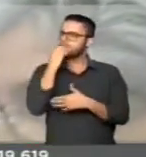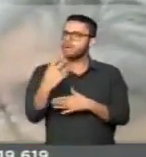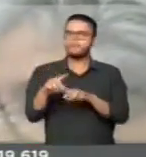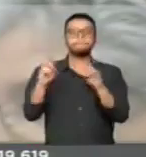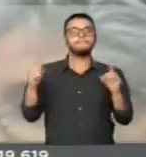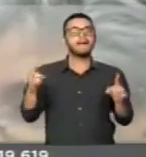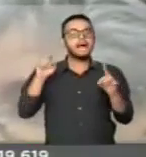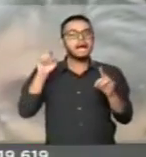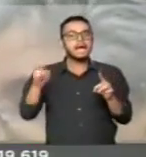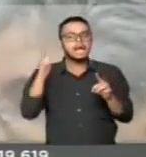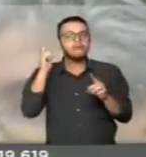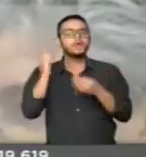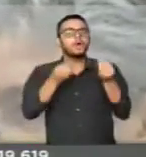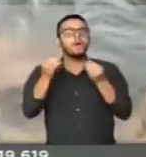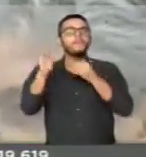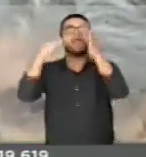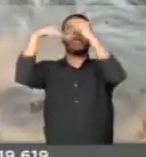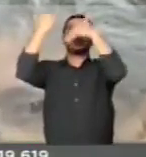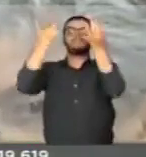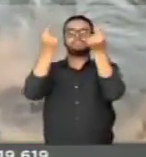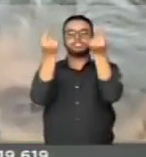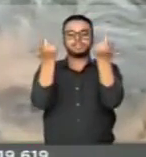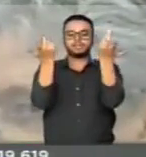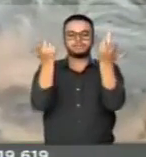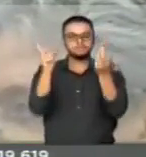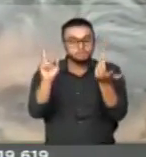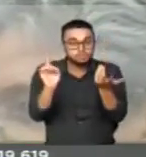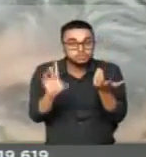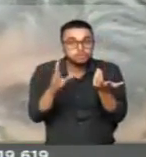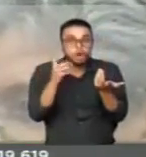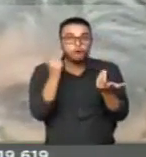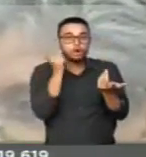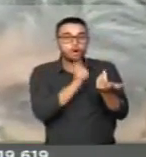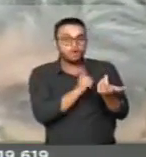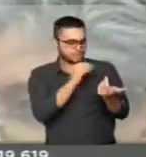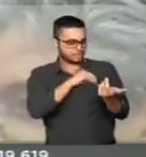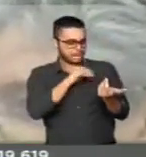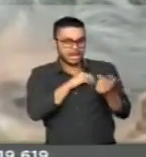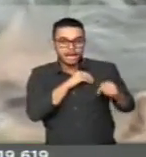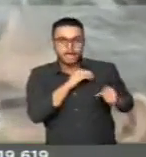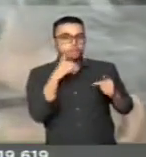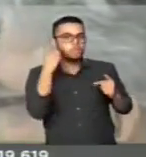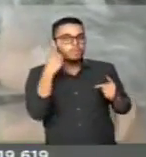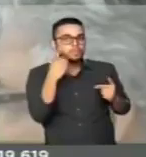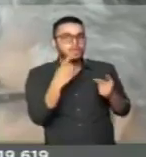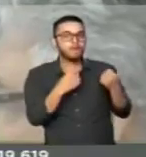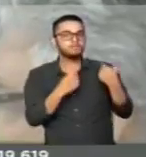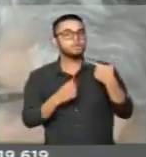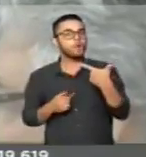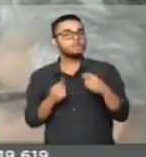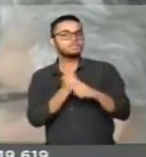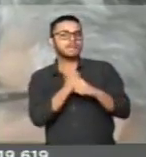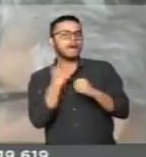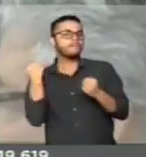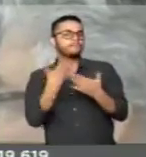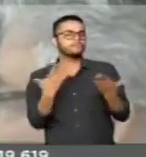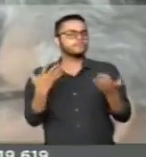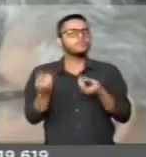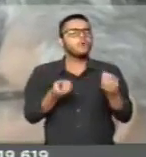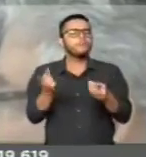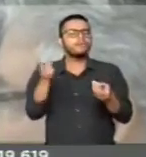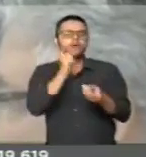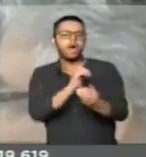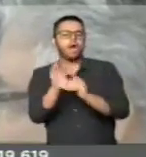justificar sua evolução patrimonial, apenas com remuneração recebida com atividade parlamentar nos últimos 12 anos. A